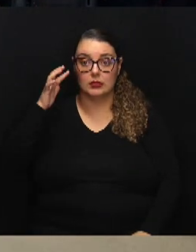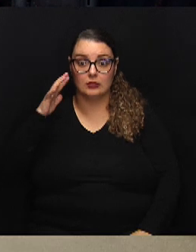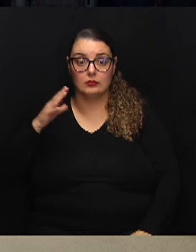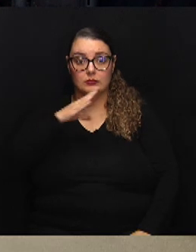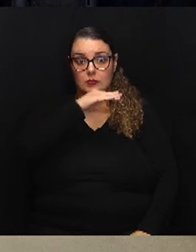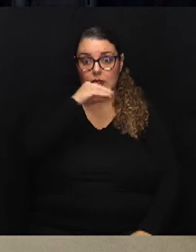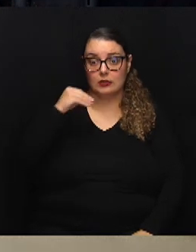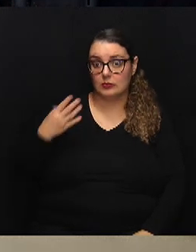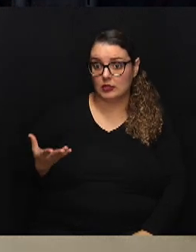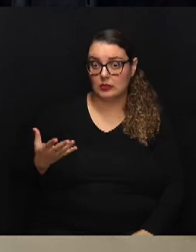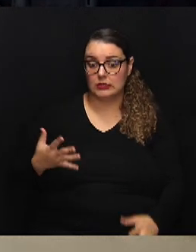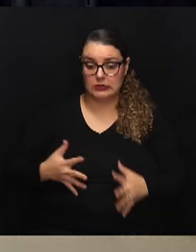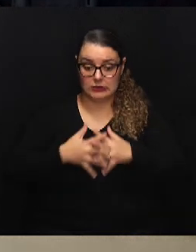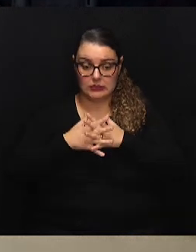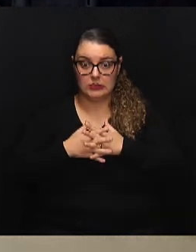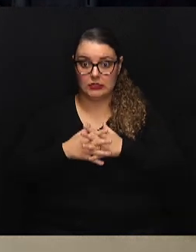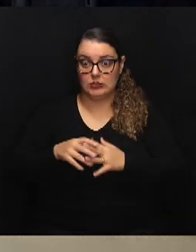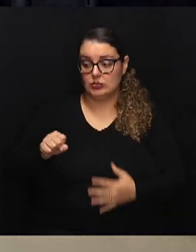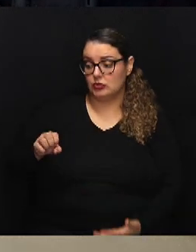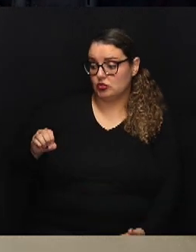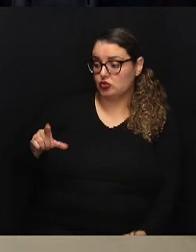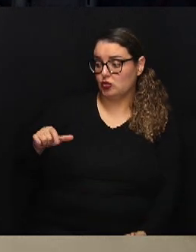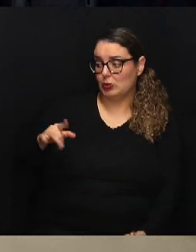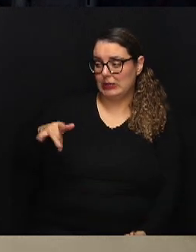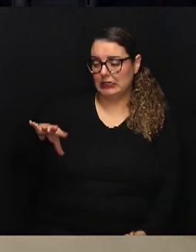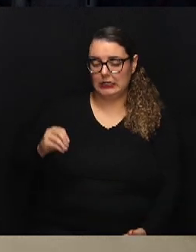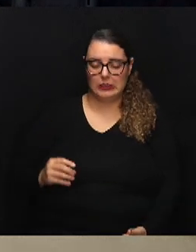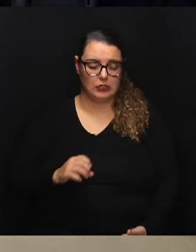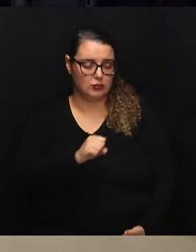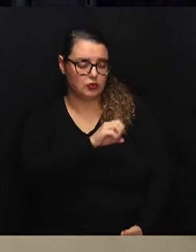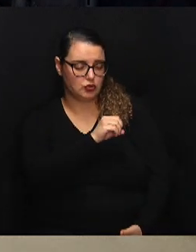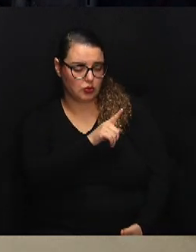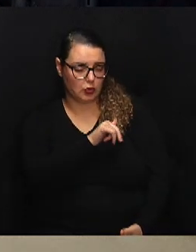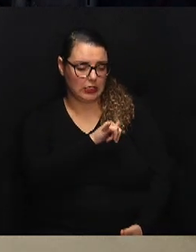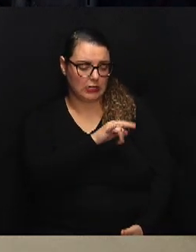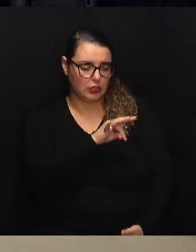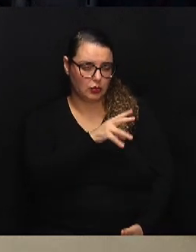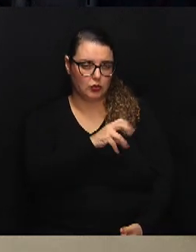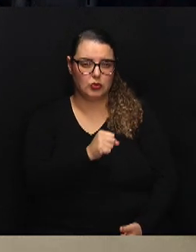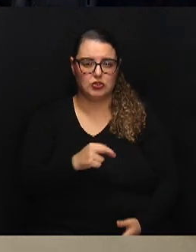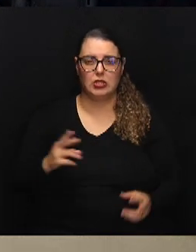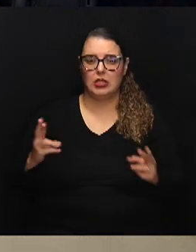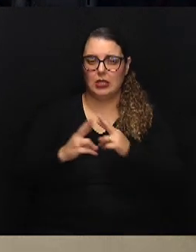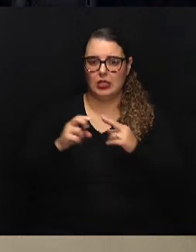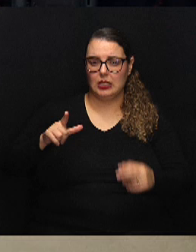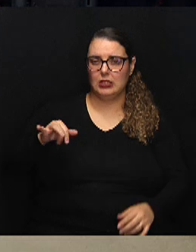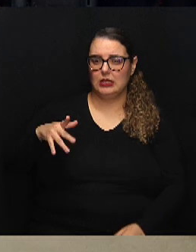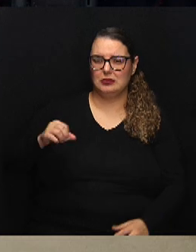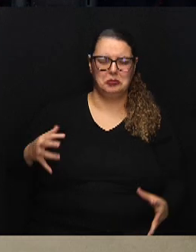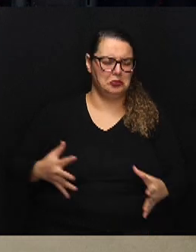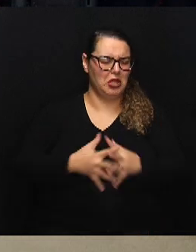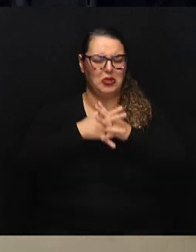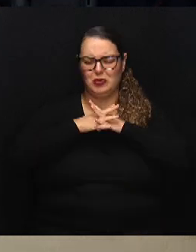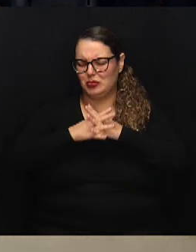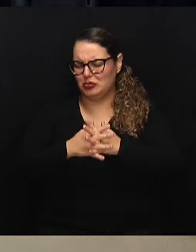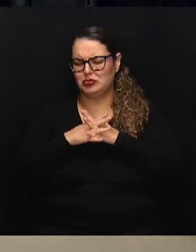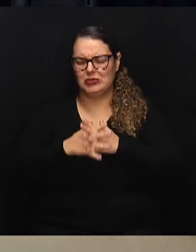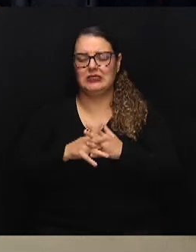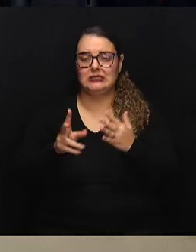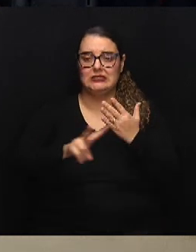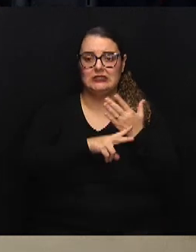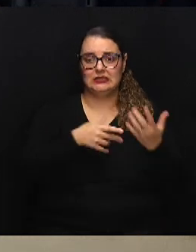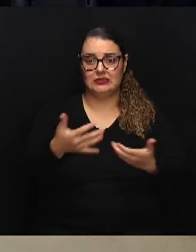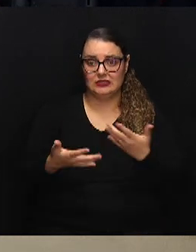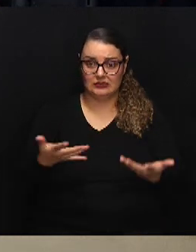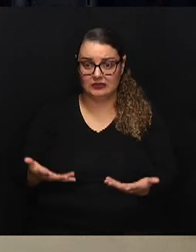adolescente que está confundindo solidão, solitude, relacionamento líquido, é uma confusão toda. E aí isso vai reverberar e vai